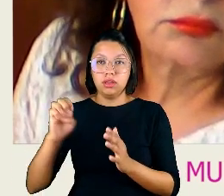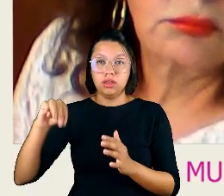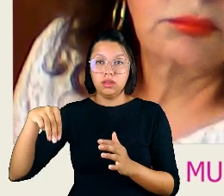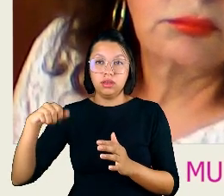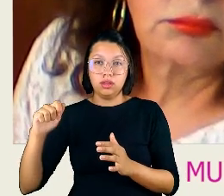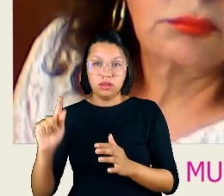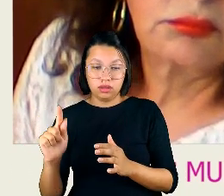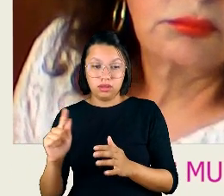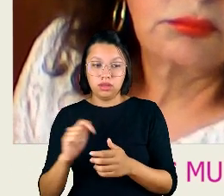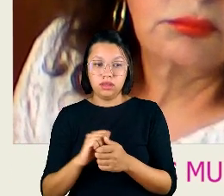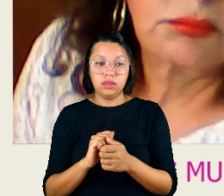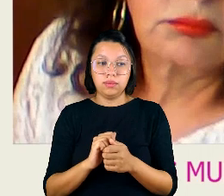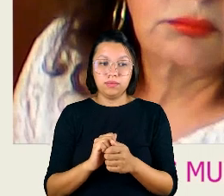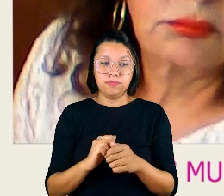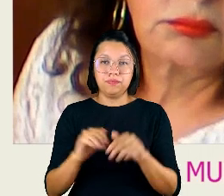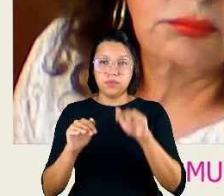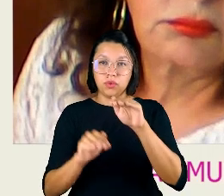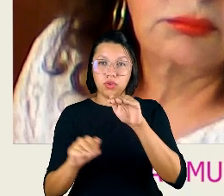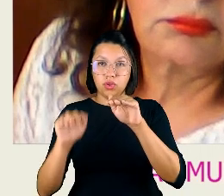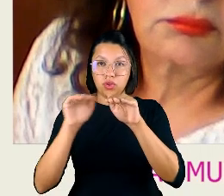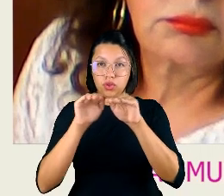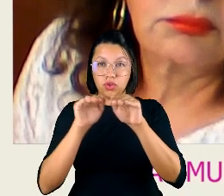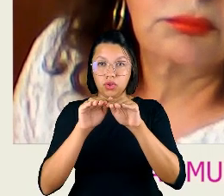Gênero do TRF3.